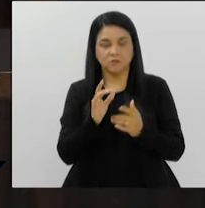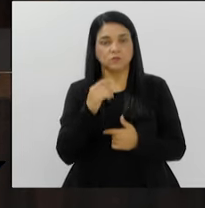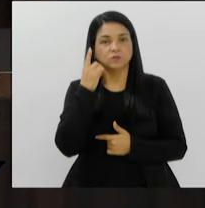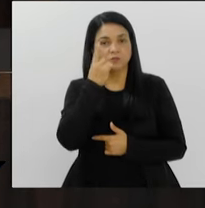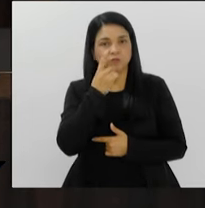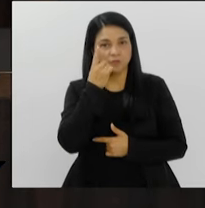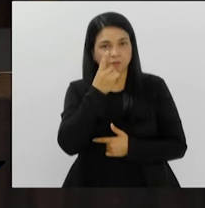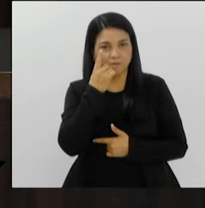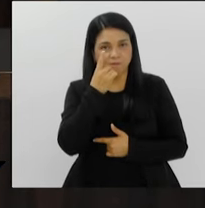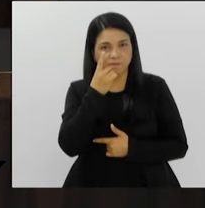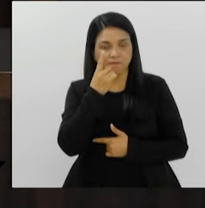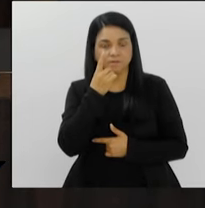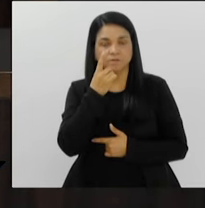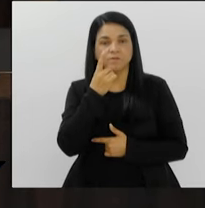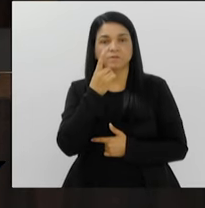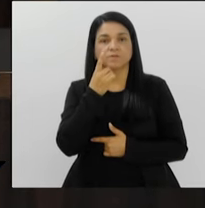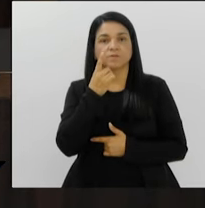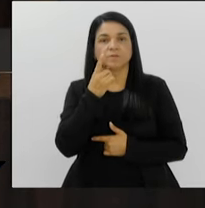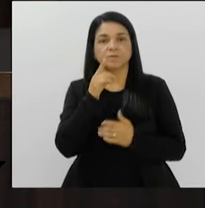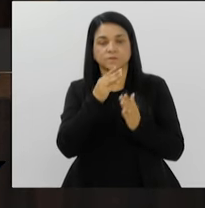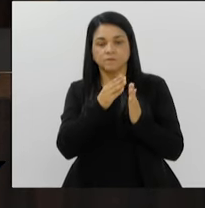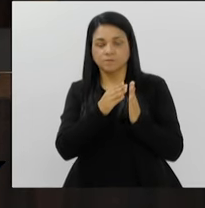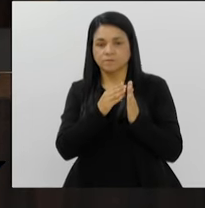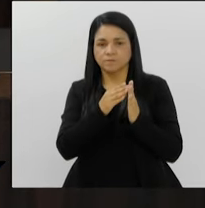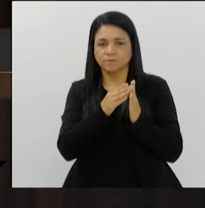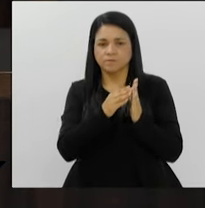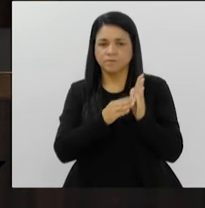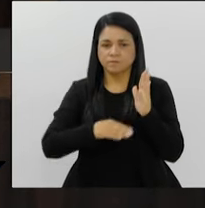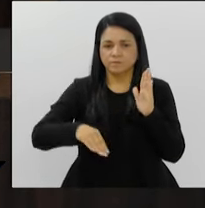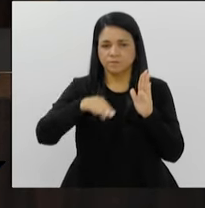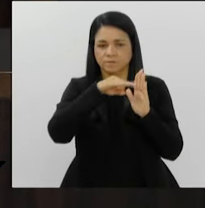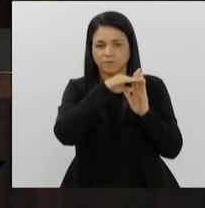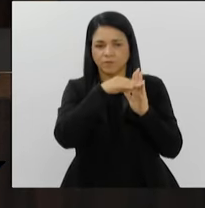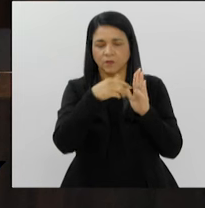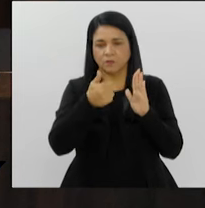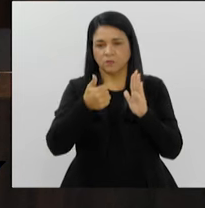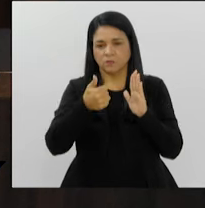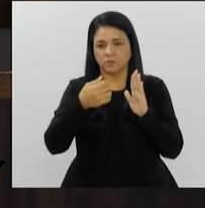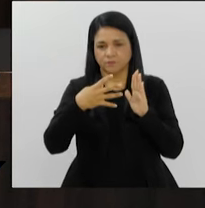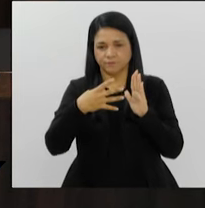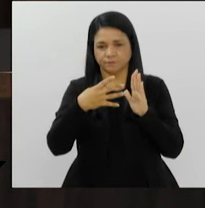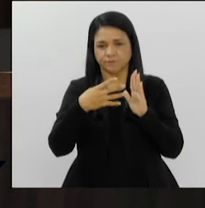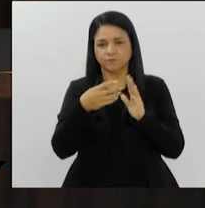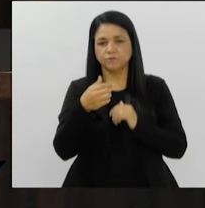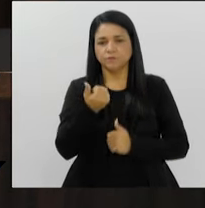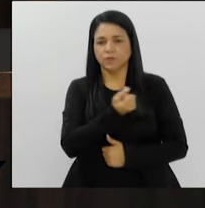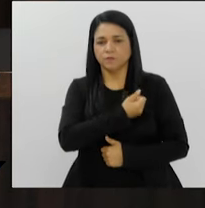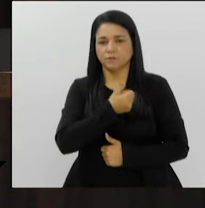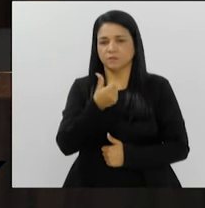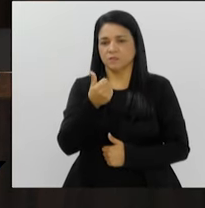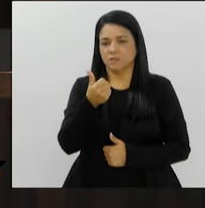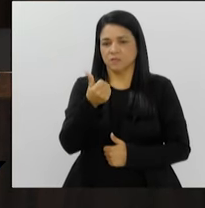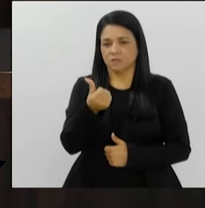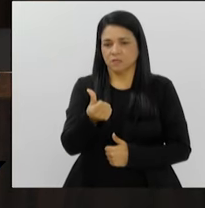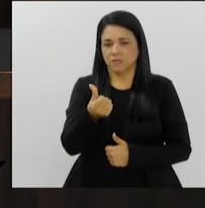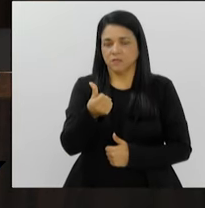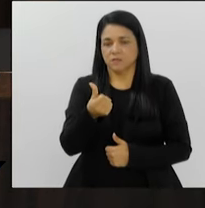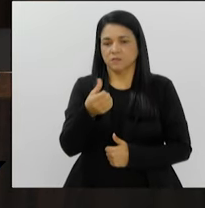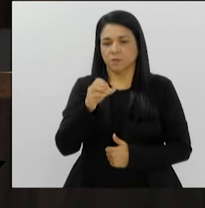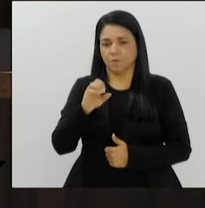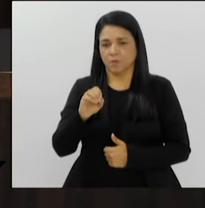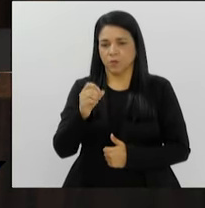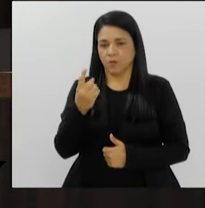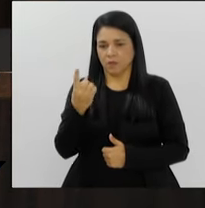excelências para antecipar o PL 14º, de número 6.015, a pedido do autor